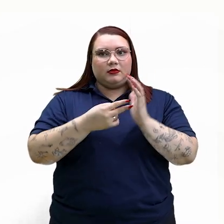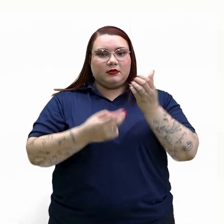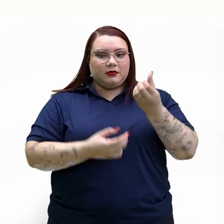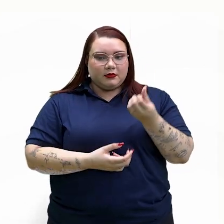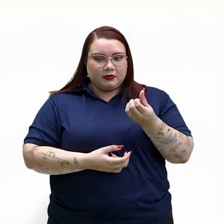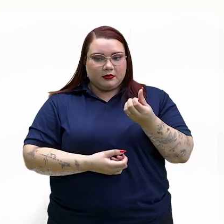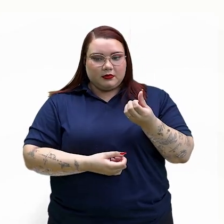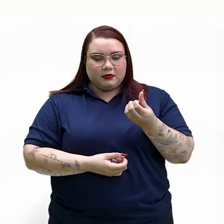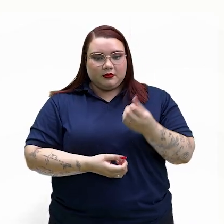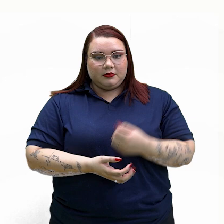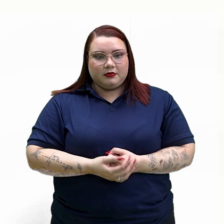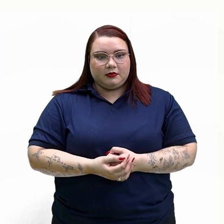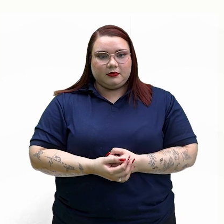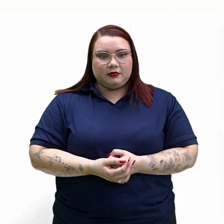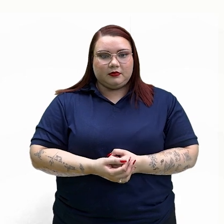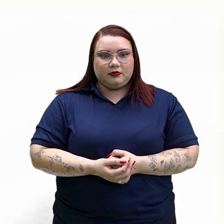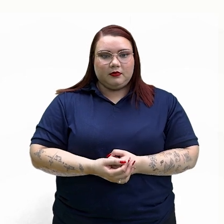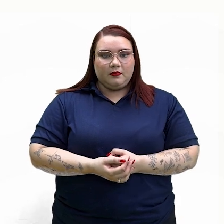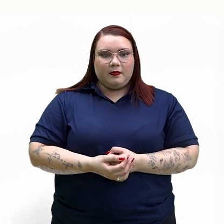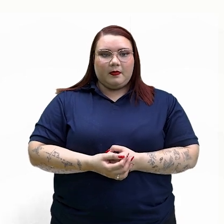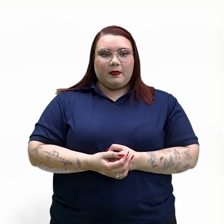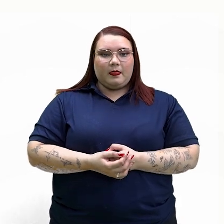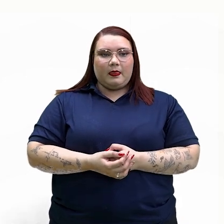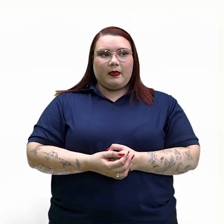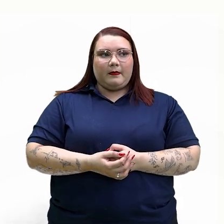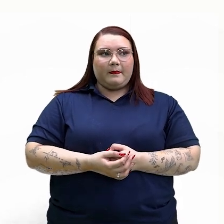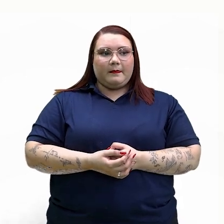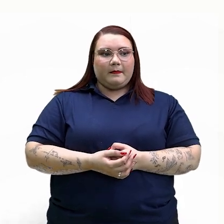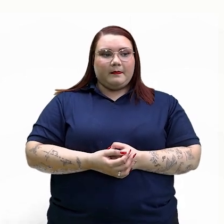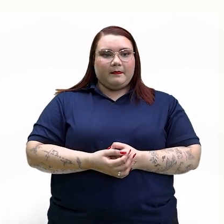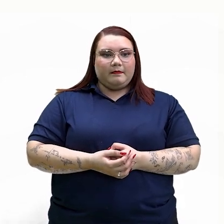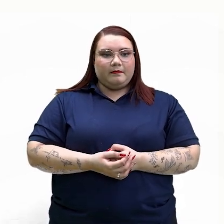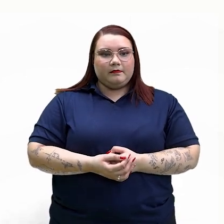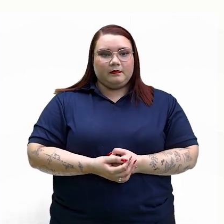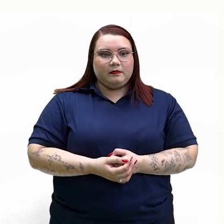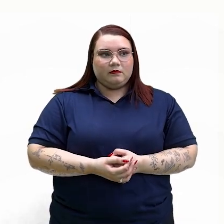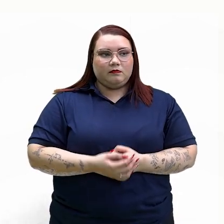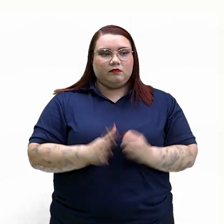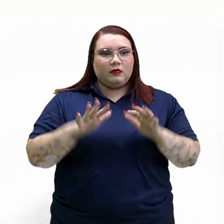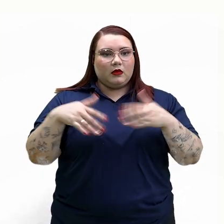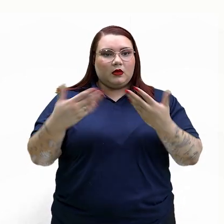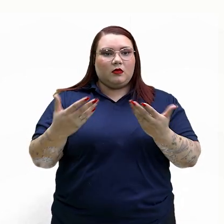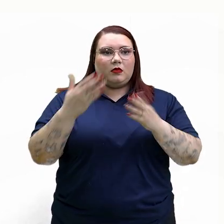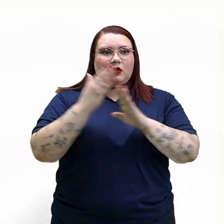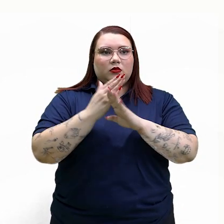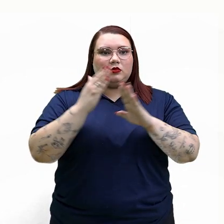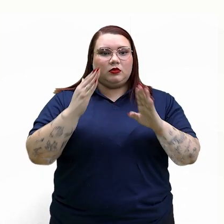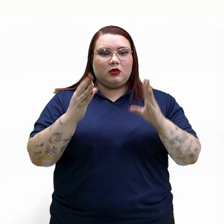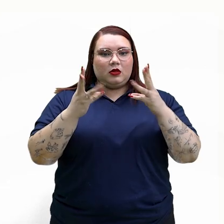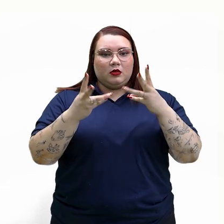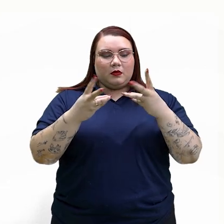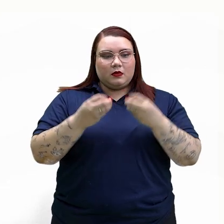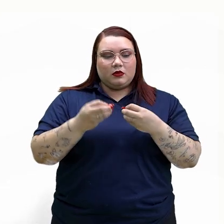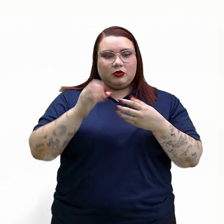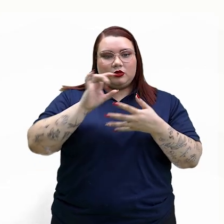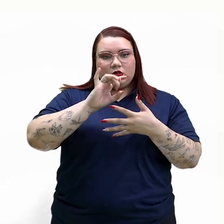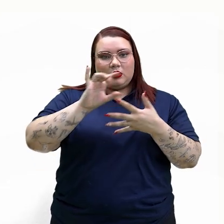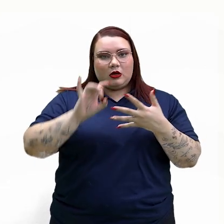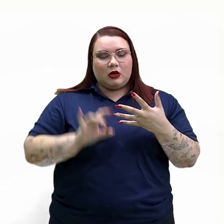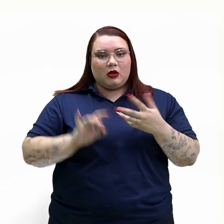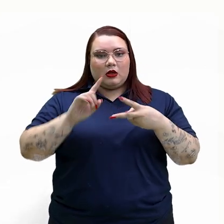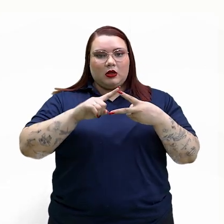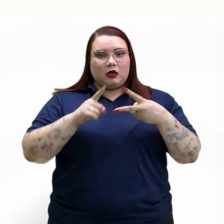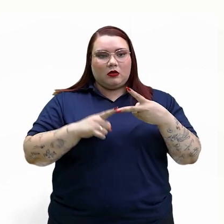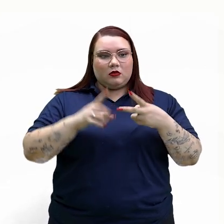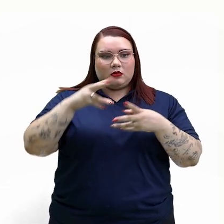6 lados, ok? Muito bem. Então, para determinar a medida de cada ângulo